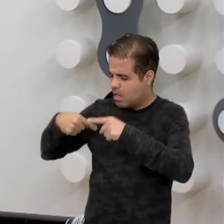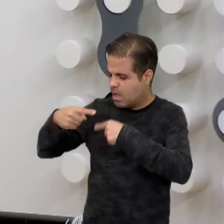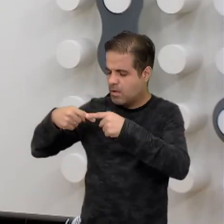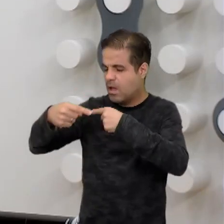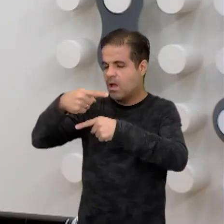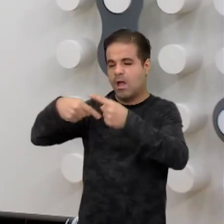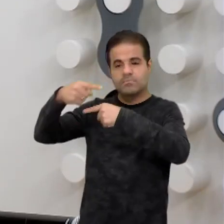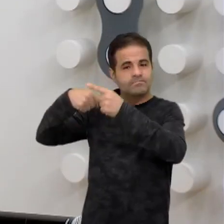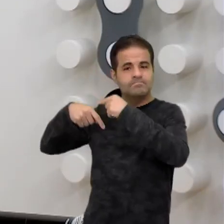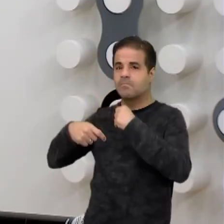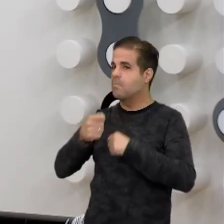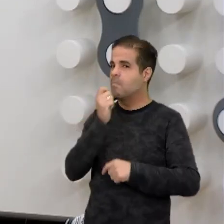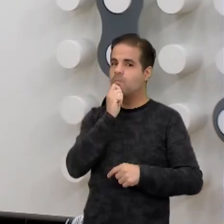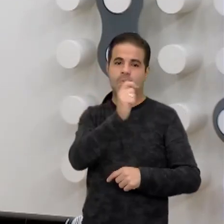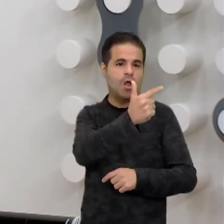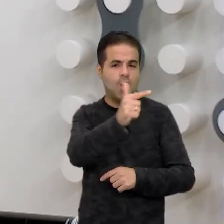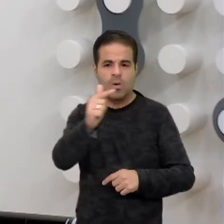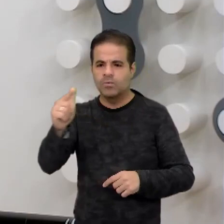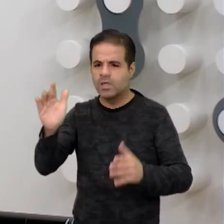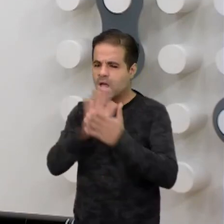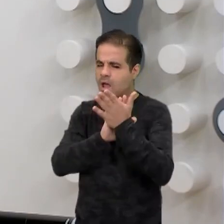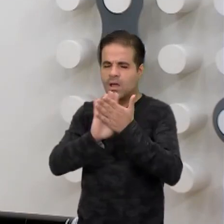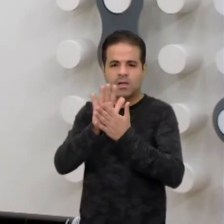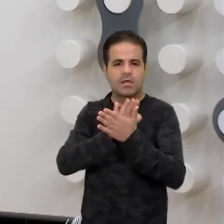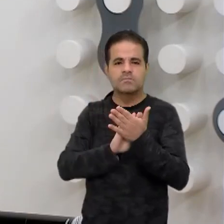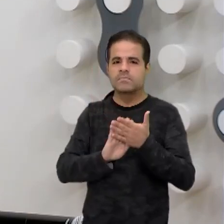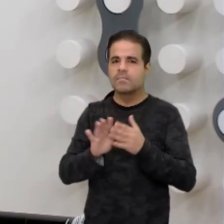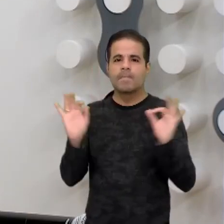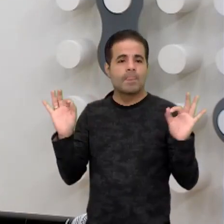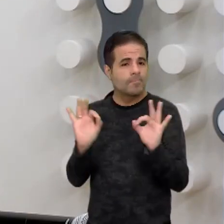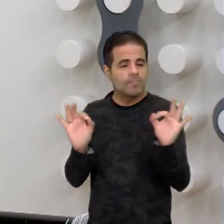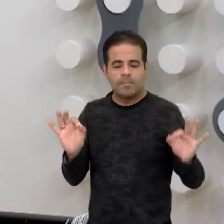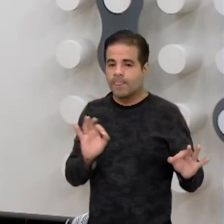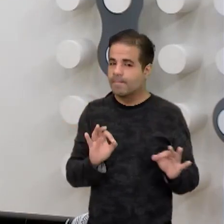anteriores não tivessem essa